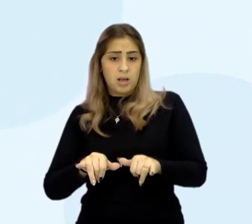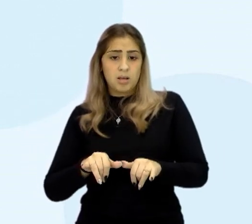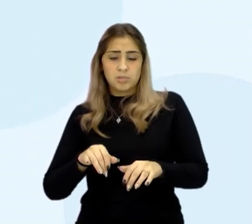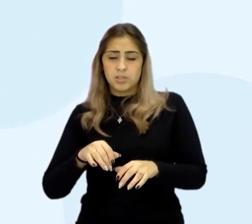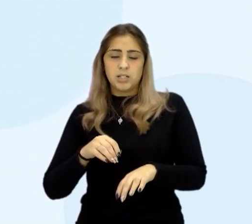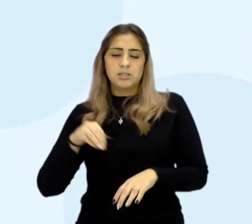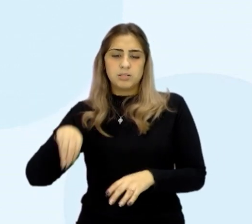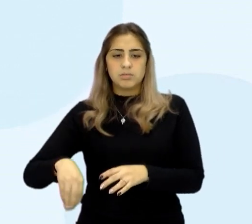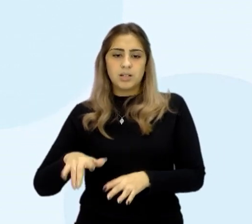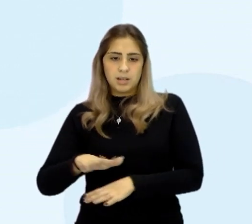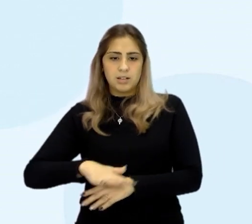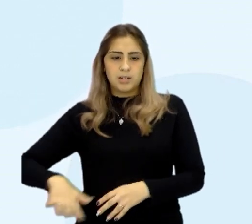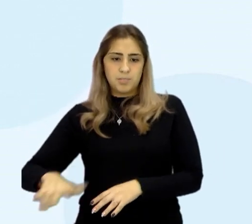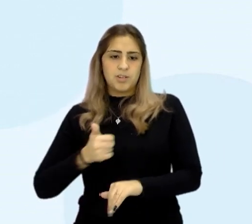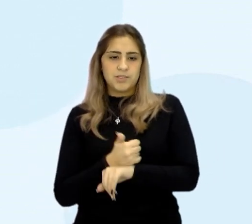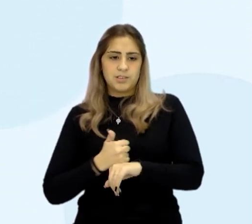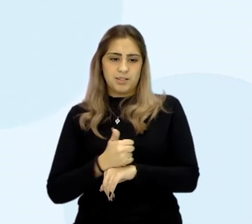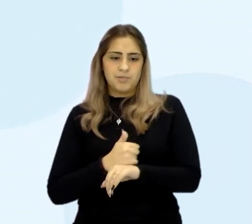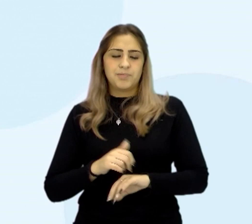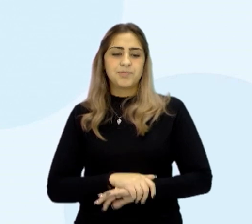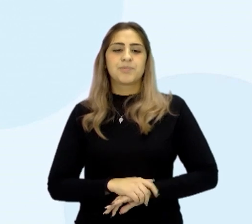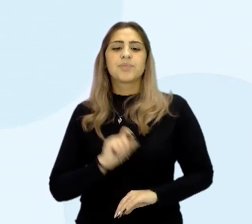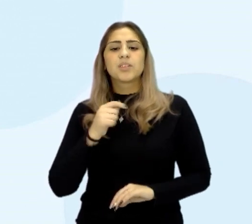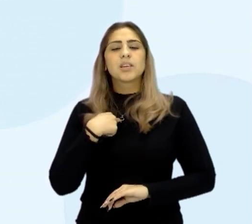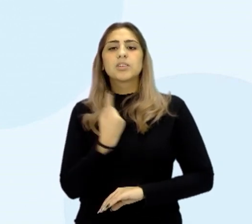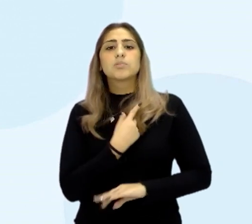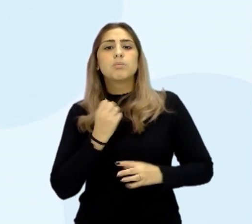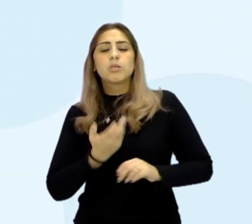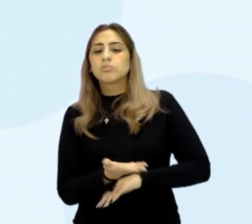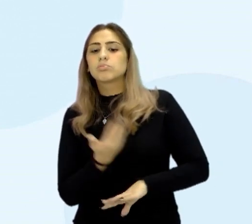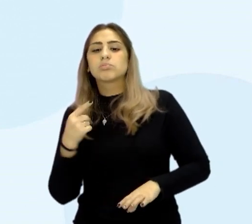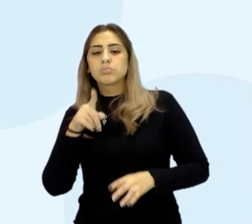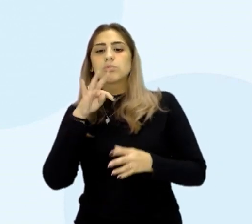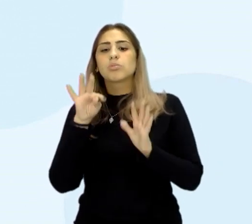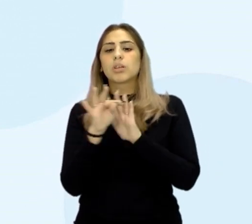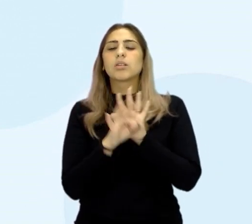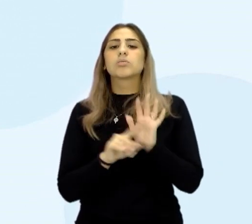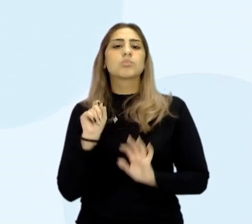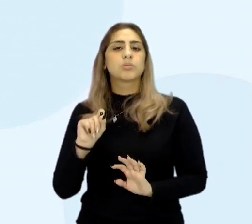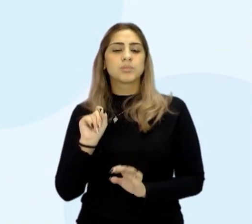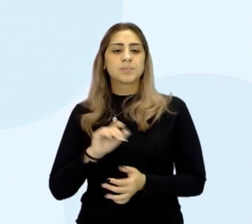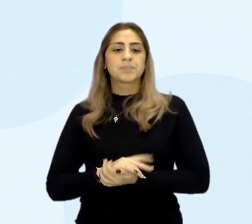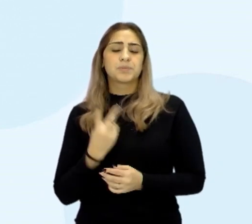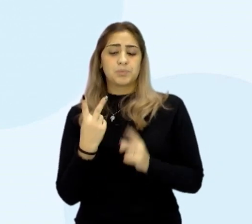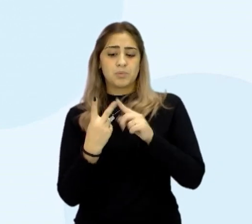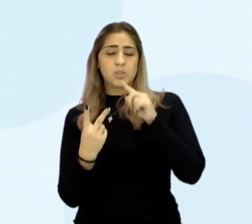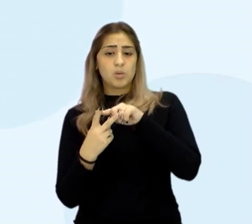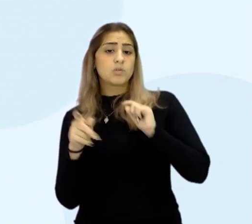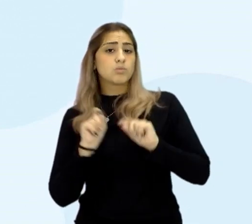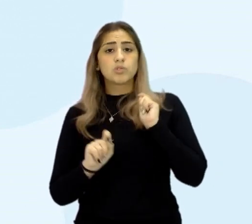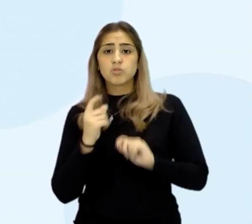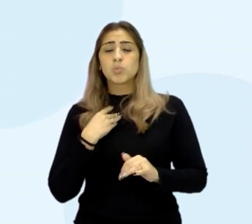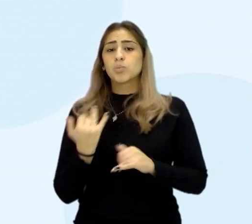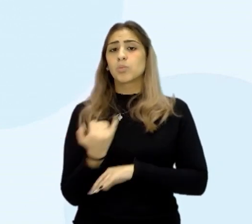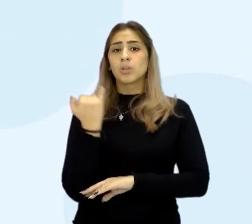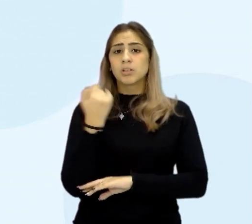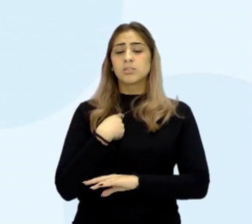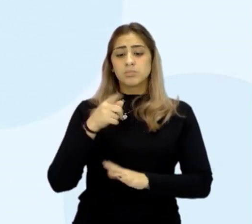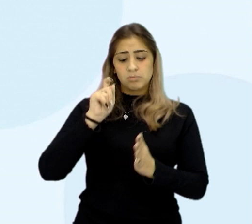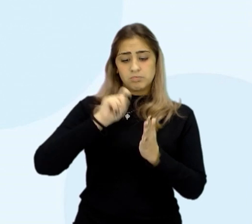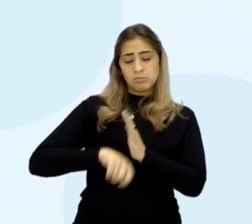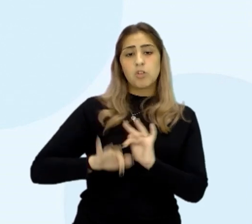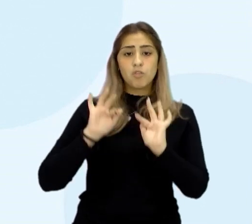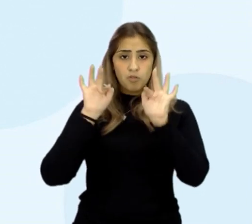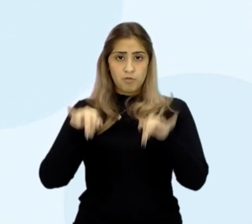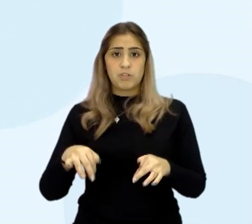certo? Então, o que a gente pode retirar aqui desse texto? São dois motivos bem importantes que assinalam aí o